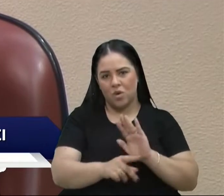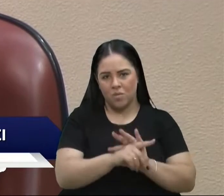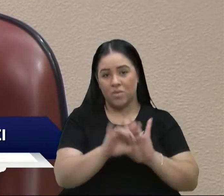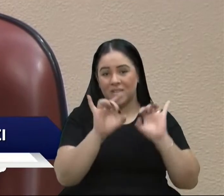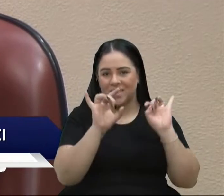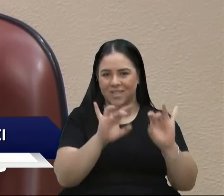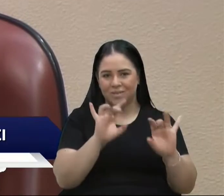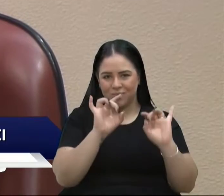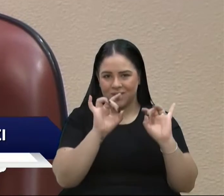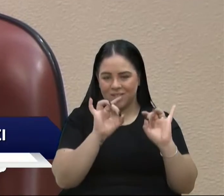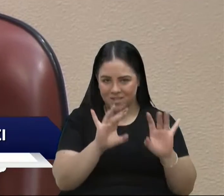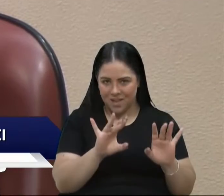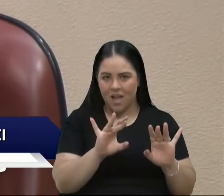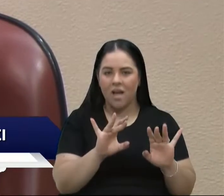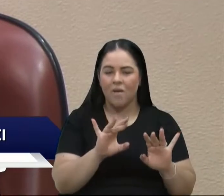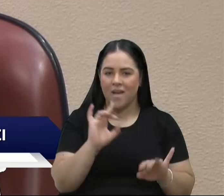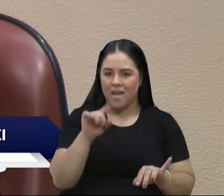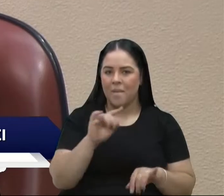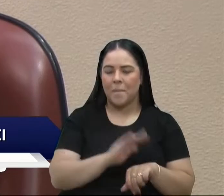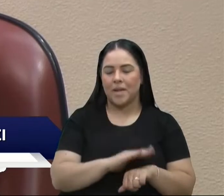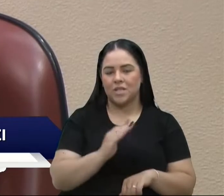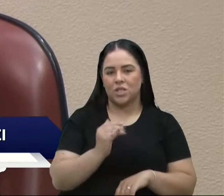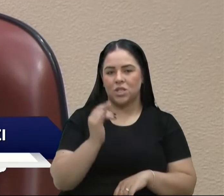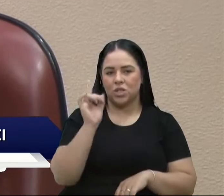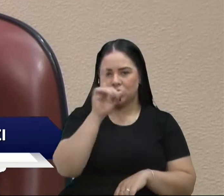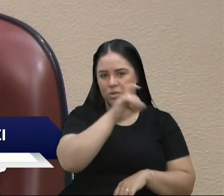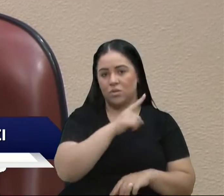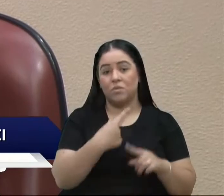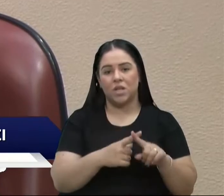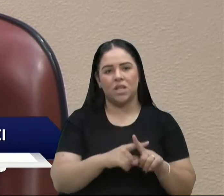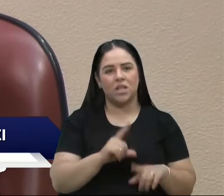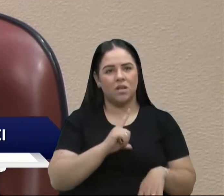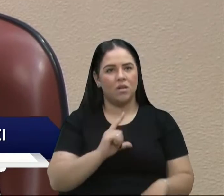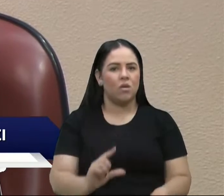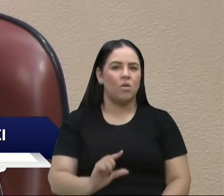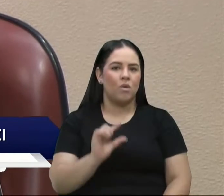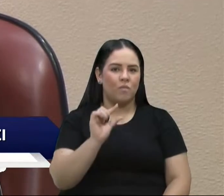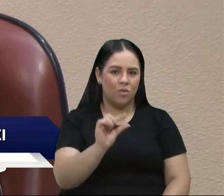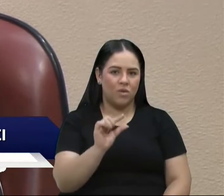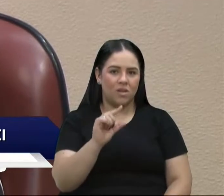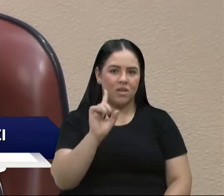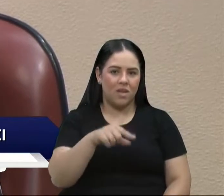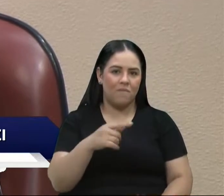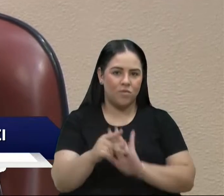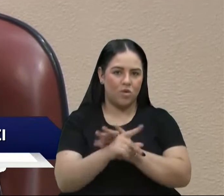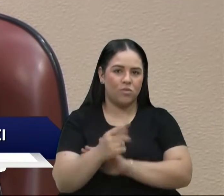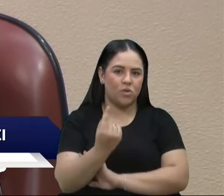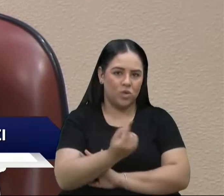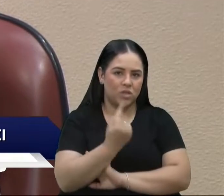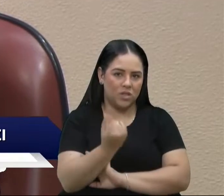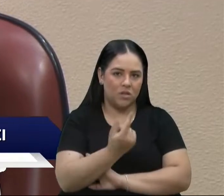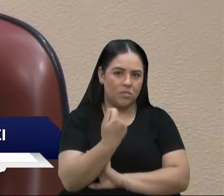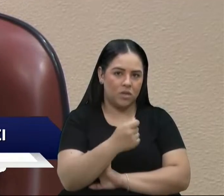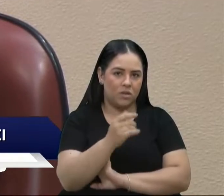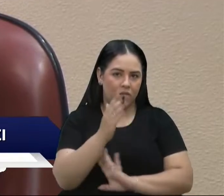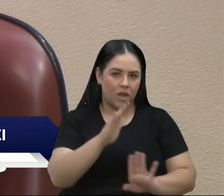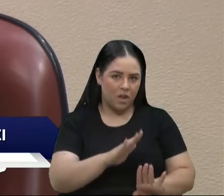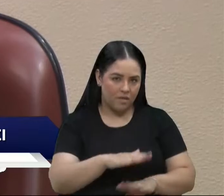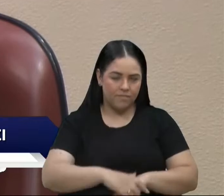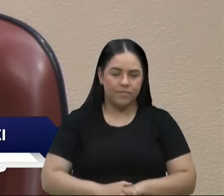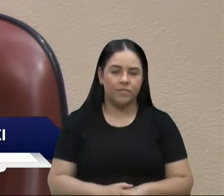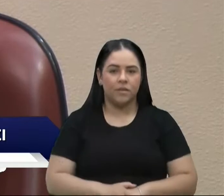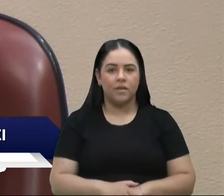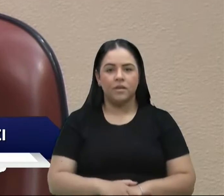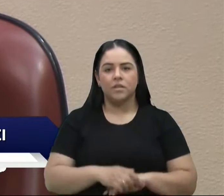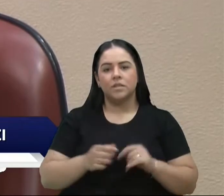realmente são difíceis, porque são a minoria, né? O leito de isolamento é aquele leito sozinho que o paciente precisa ficar. Mas, via